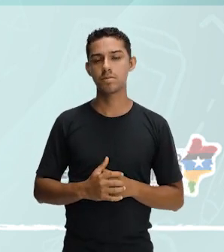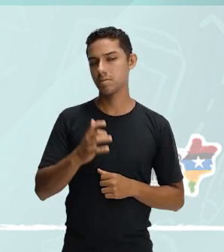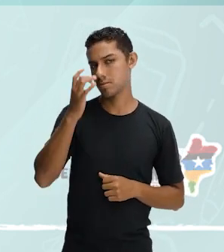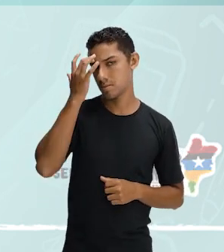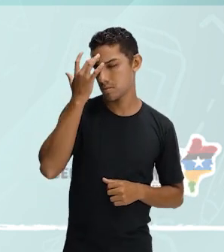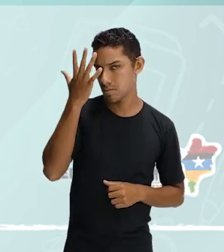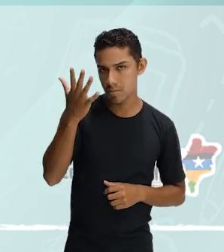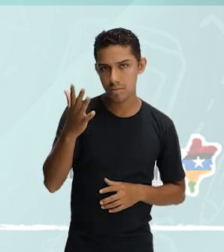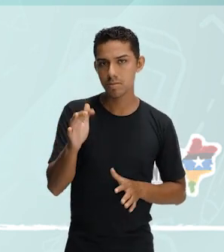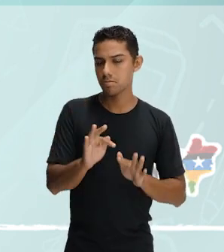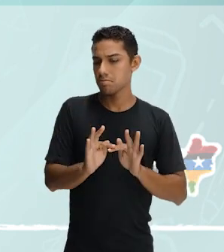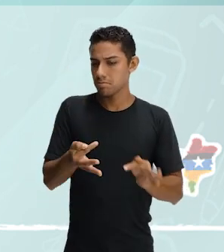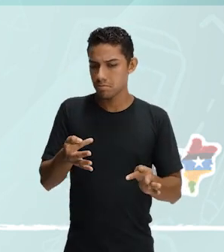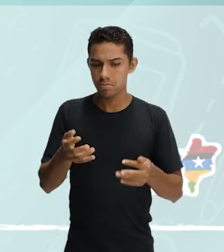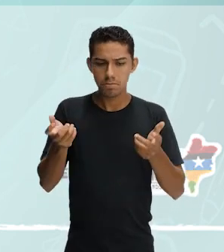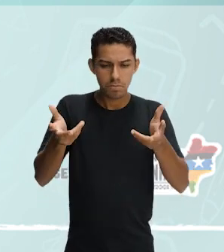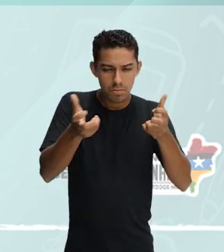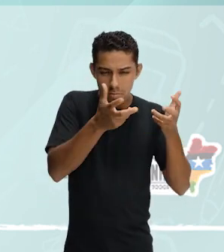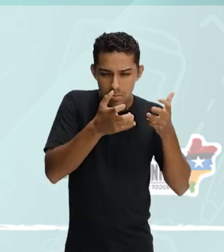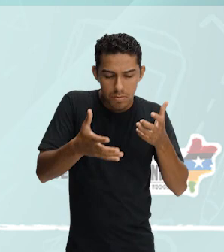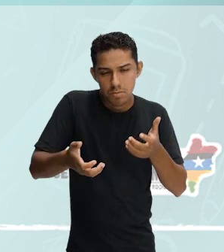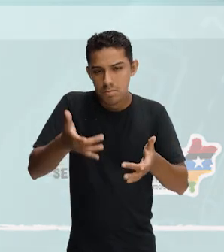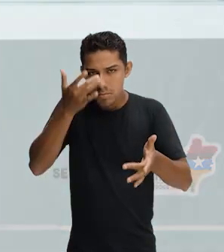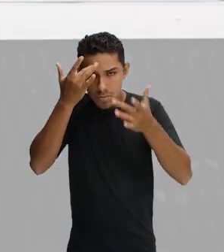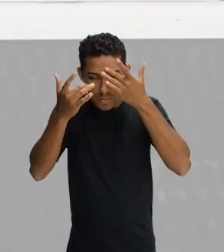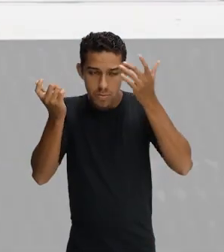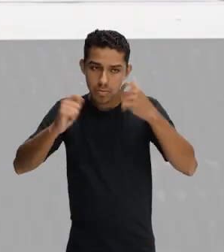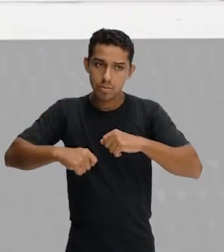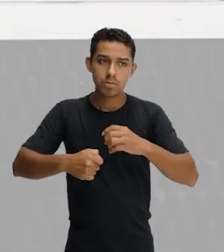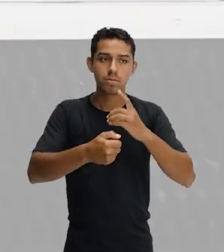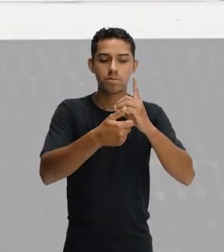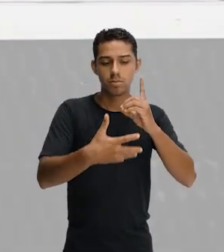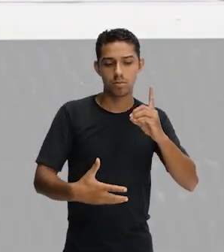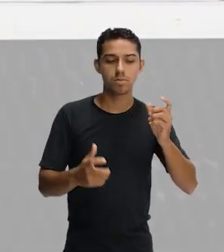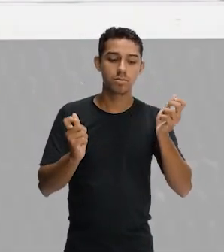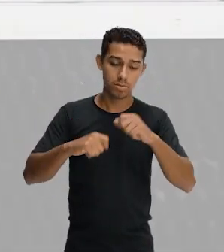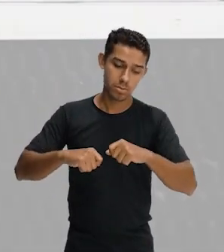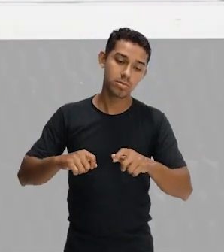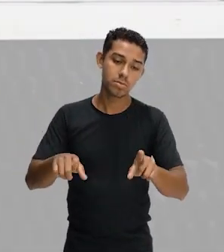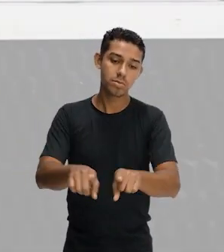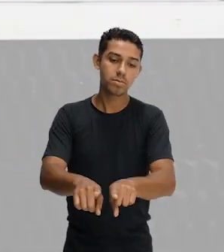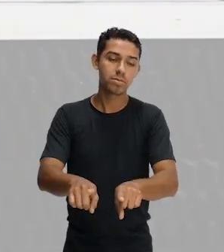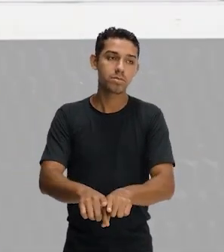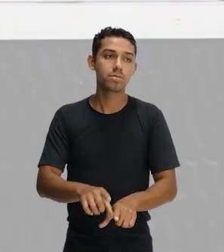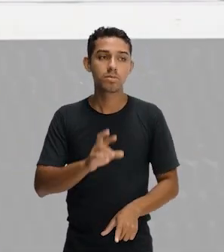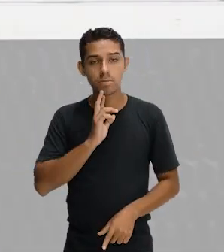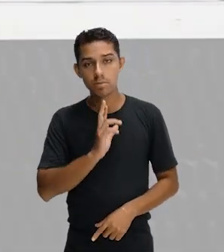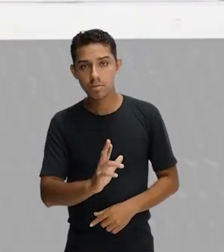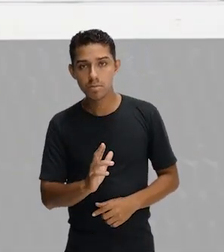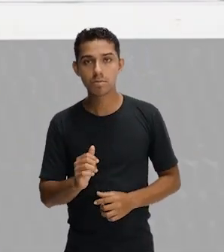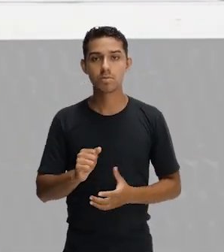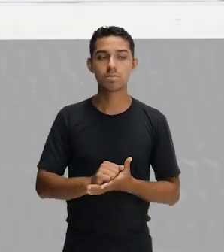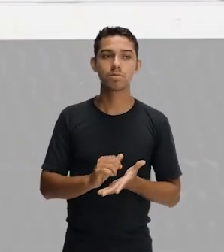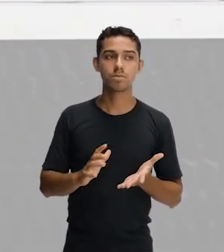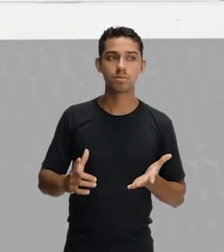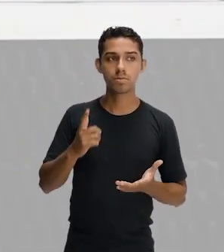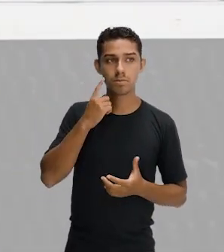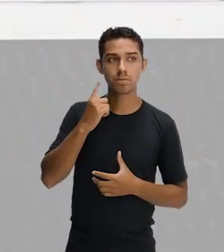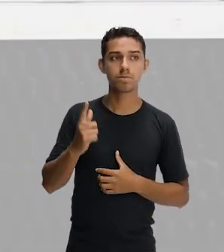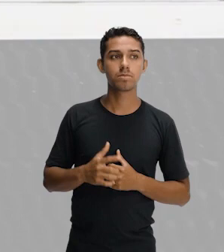fácil, questão simples, que também poderia ter sido feita, né? Também poderia ter sido feita se nós fizermos